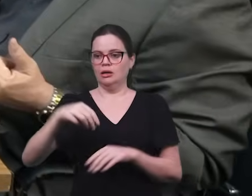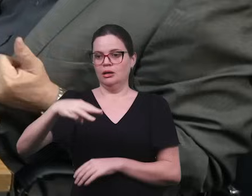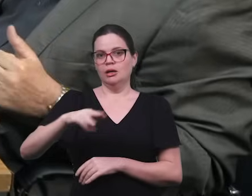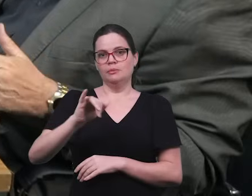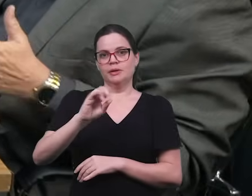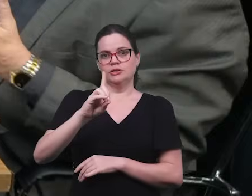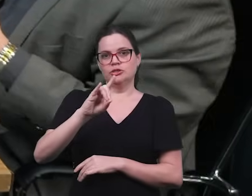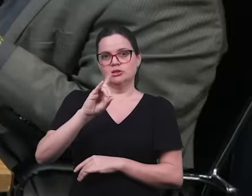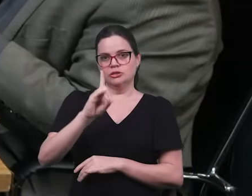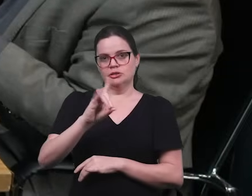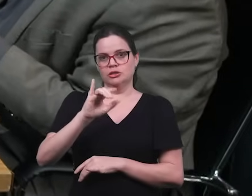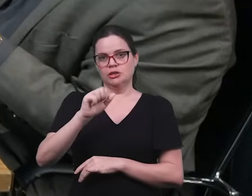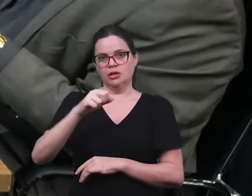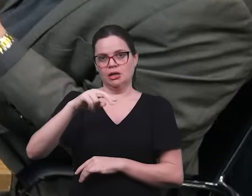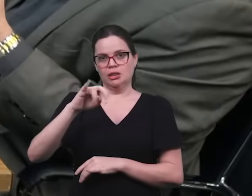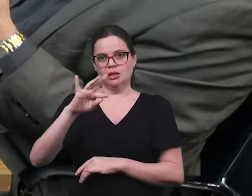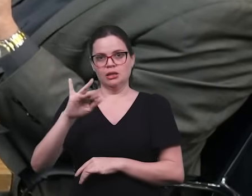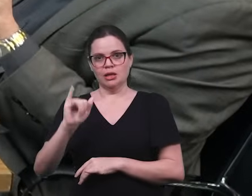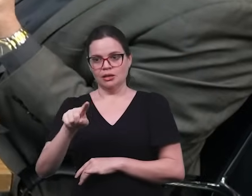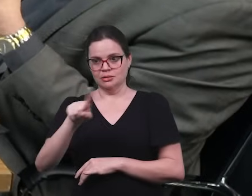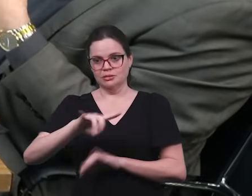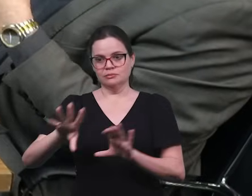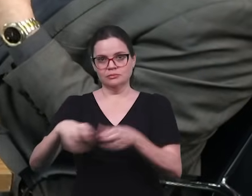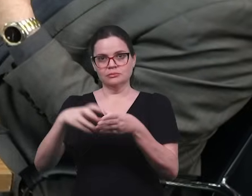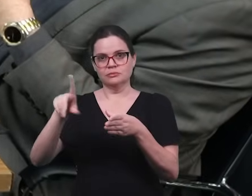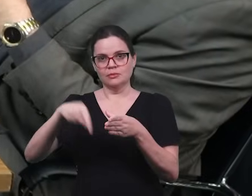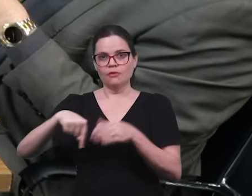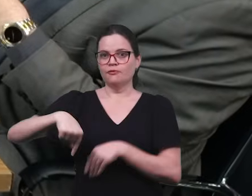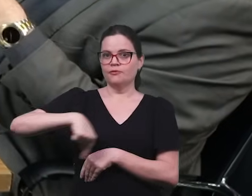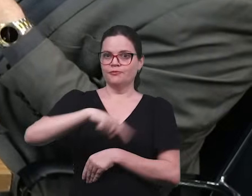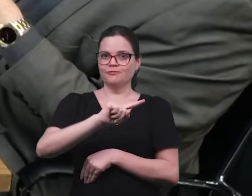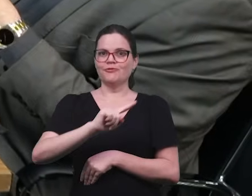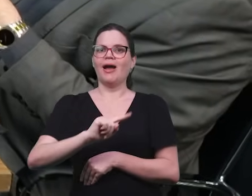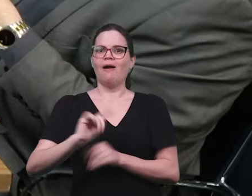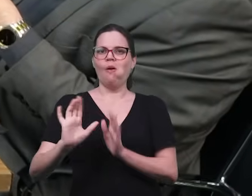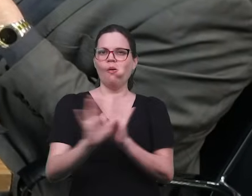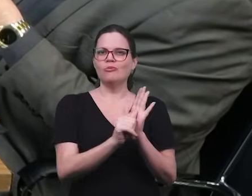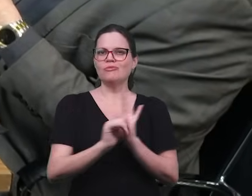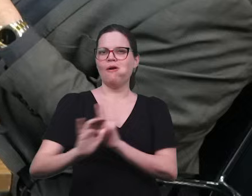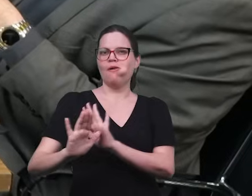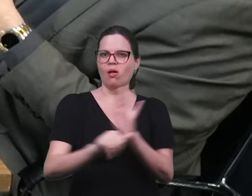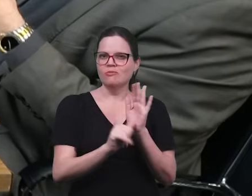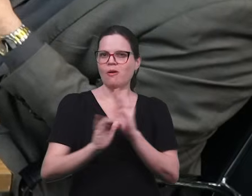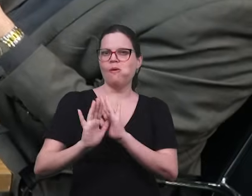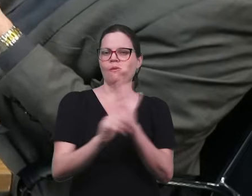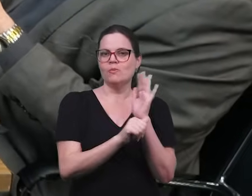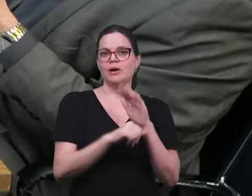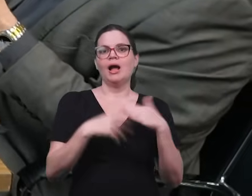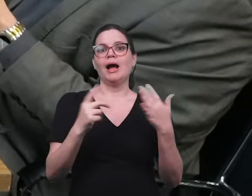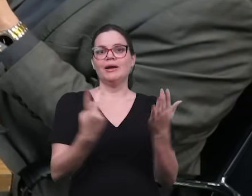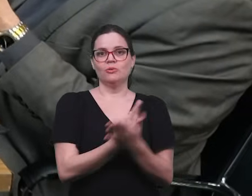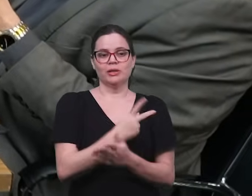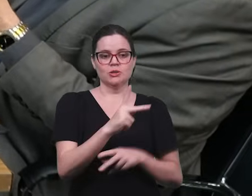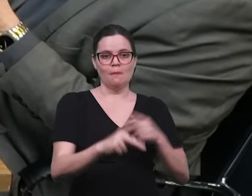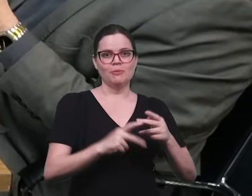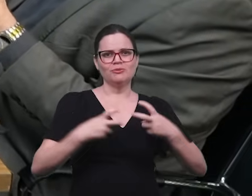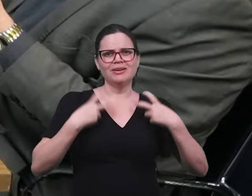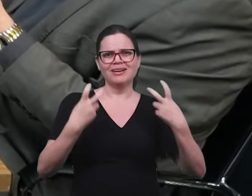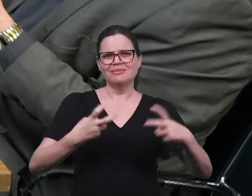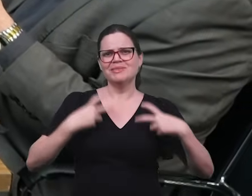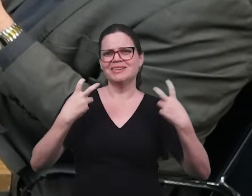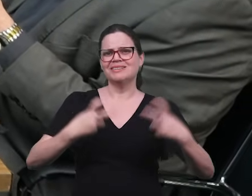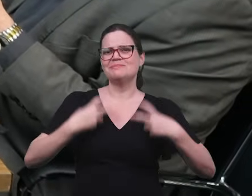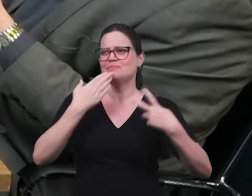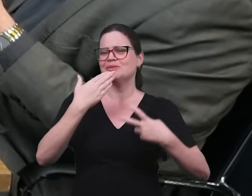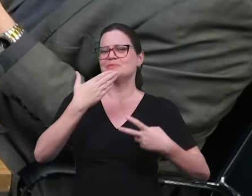iria passar, os midianitas, né? E aí o Senhor faz o quê? Vai e chama Gideão e diz: o Senhor é contigo, varão valoroso. E aqui é um